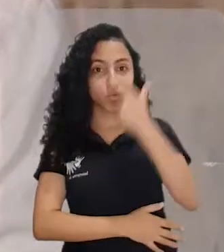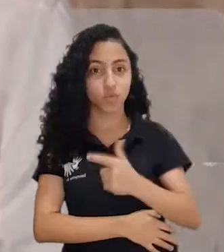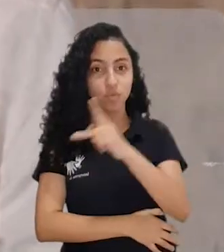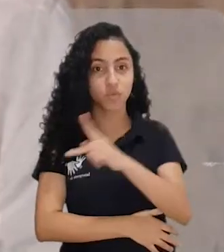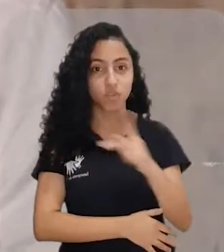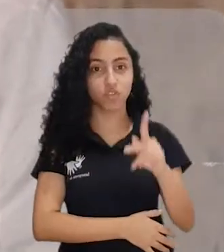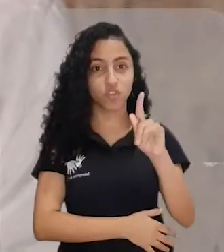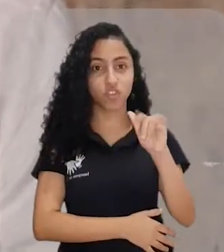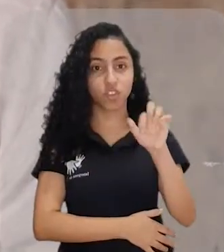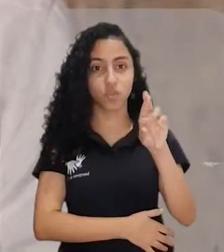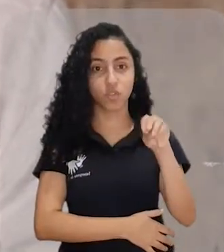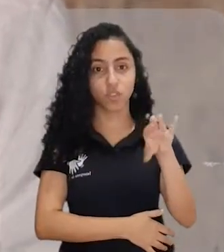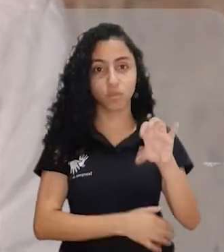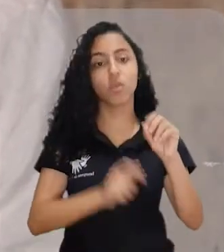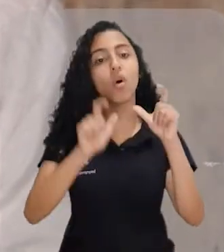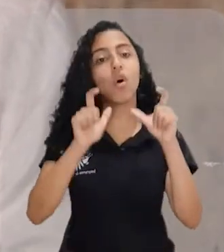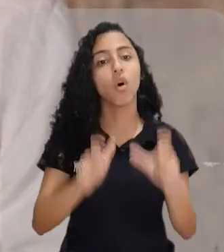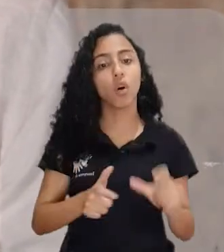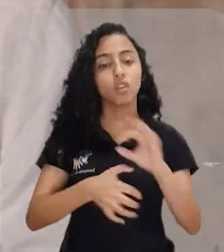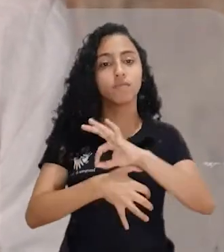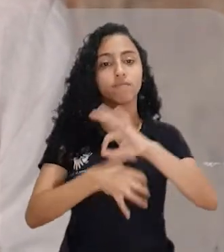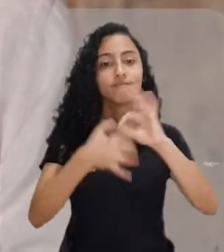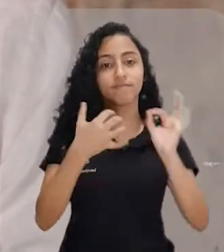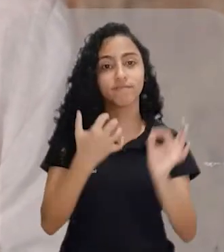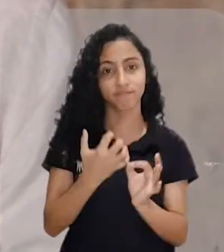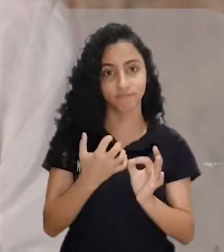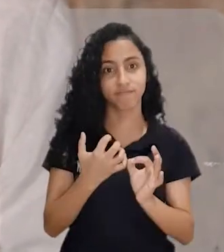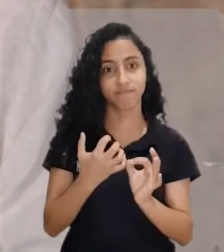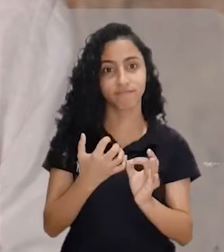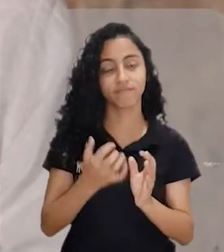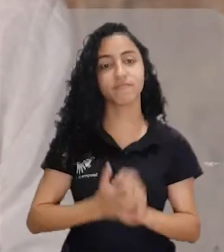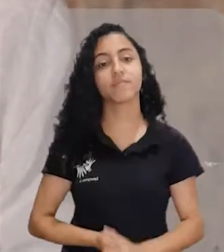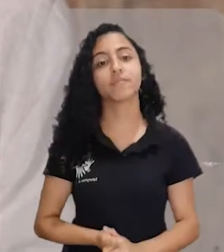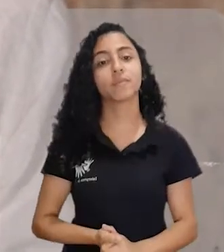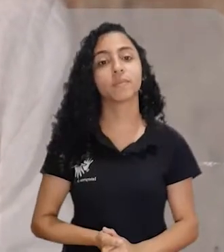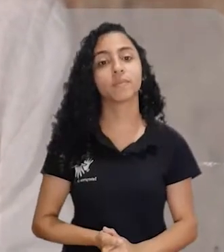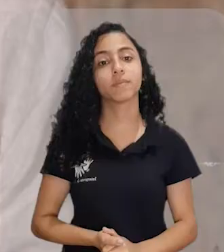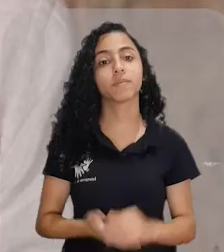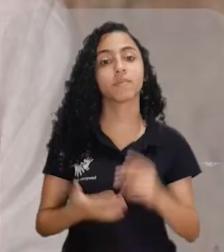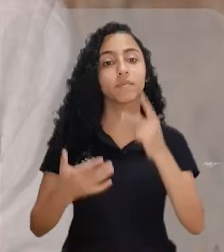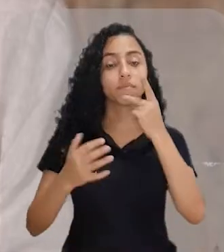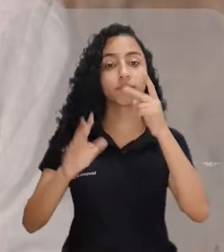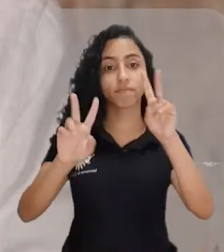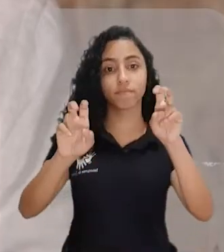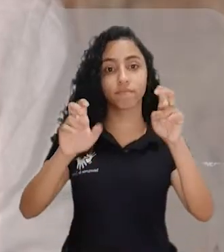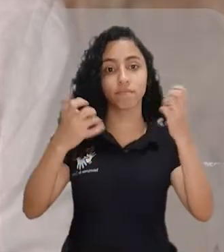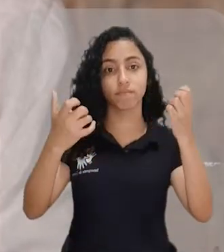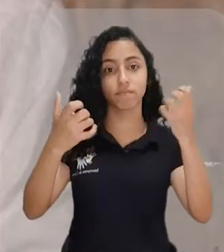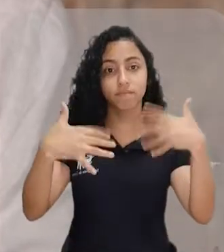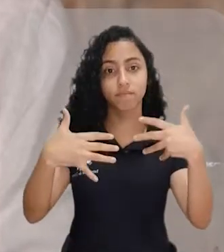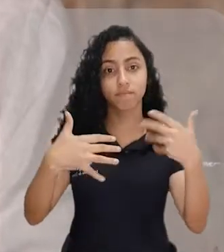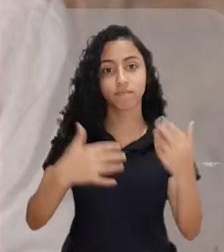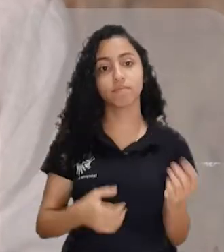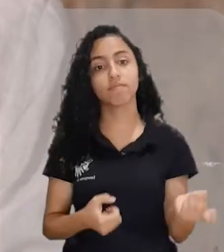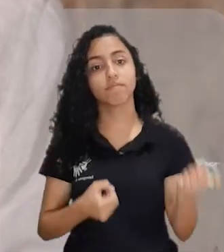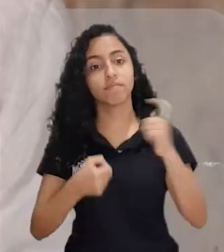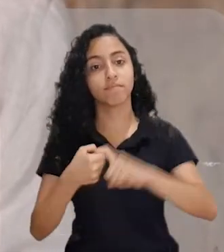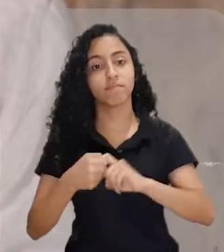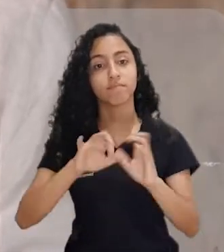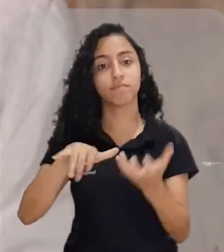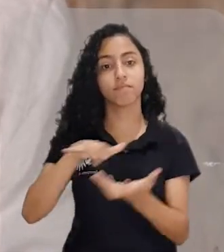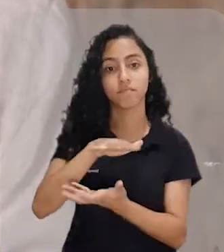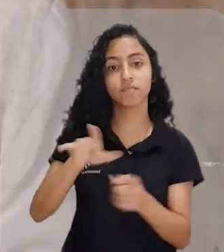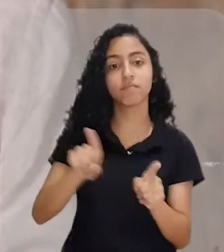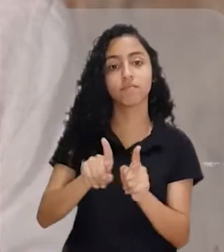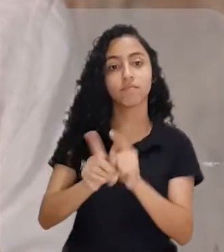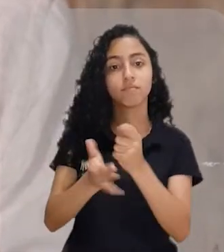Olá a todos, sejam bem-vindos. Eu sou o professor Jerônimo Sansevero, da Universidade Federal Rural do Rio de Janeiro, e vou falar